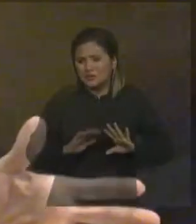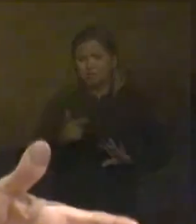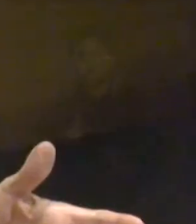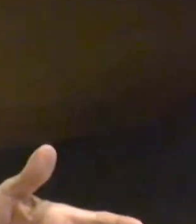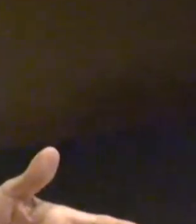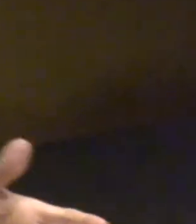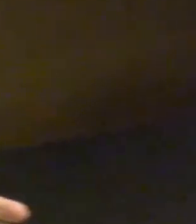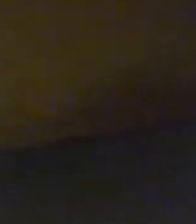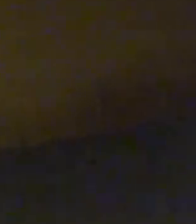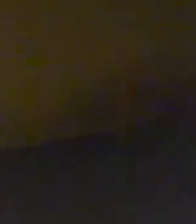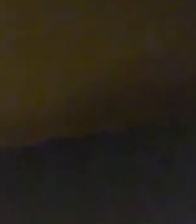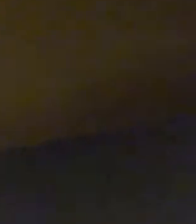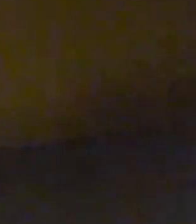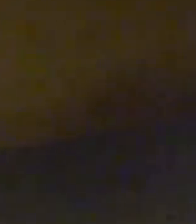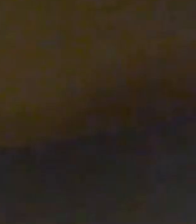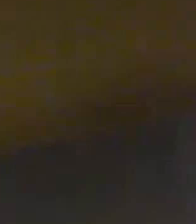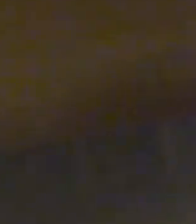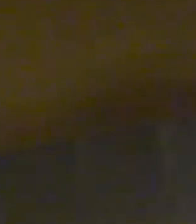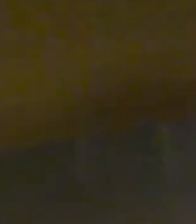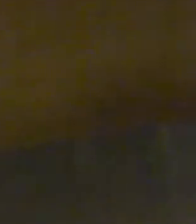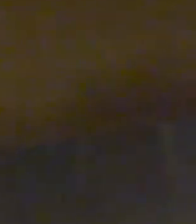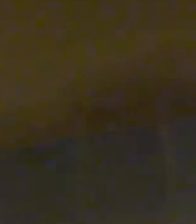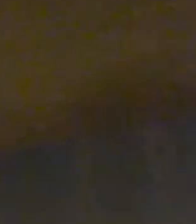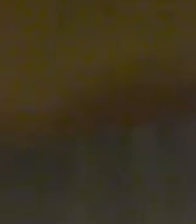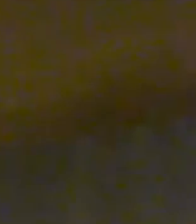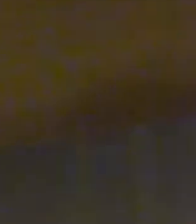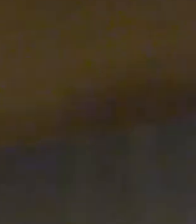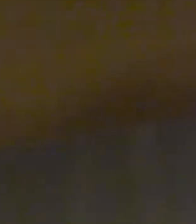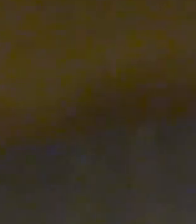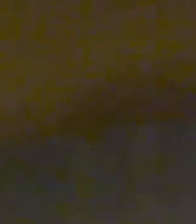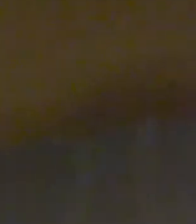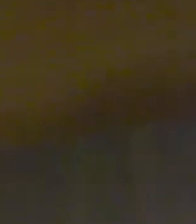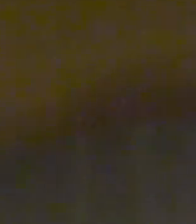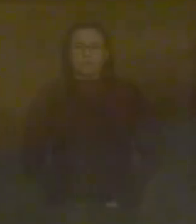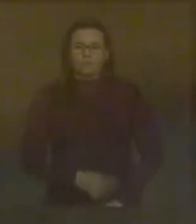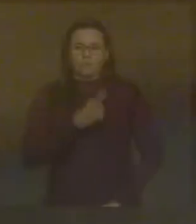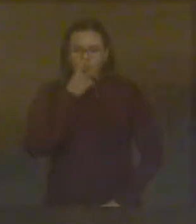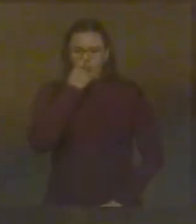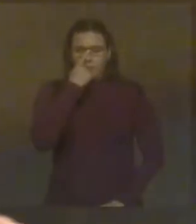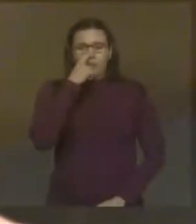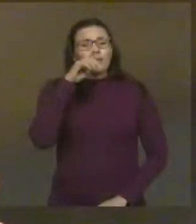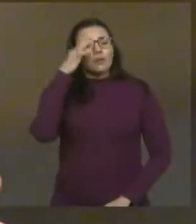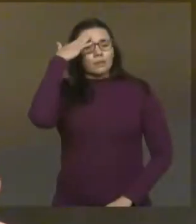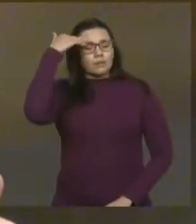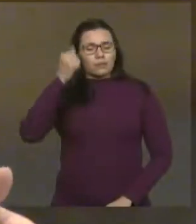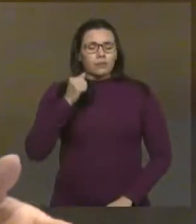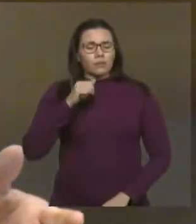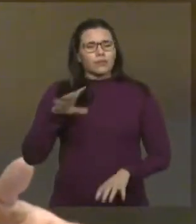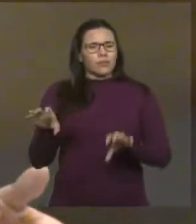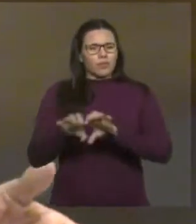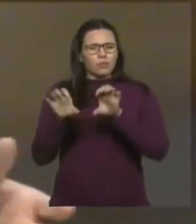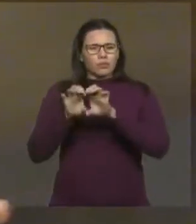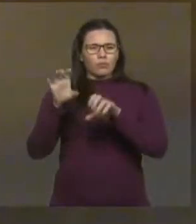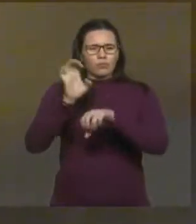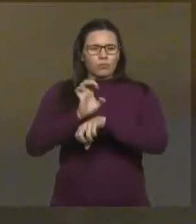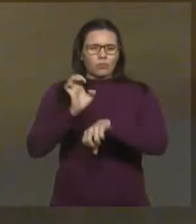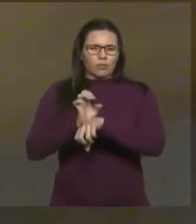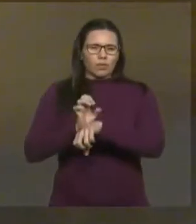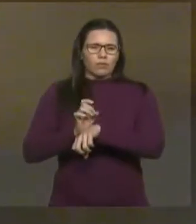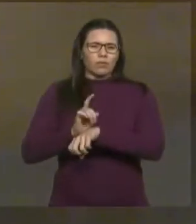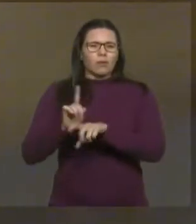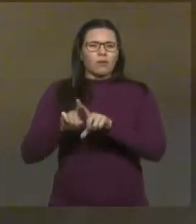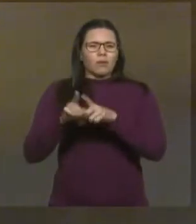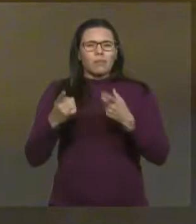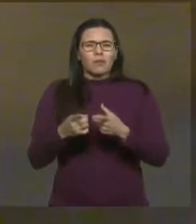do Estado, tão bem colocada por você, que atende muito bem toda a estrutura do Estado, mas ela não